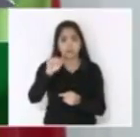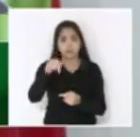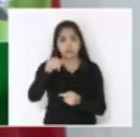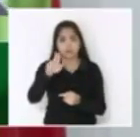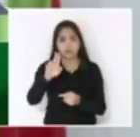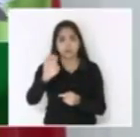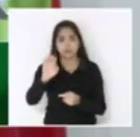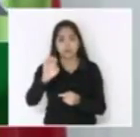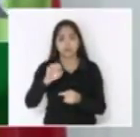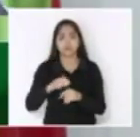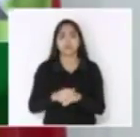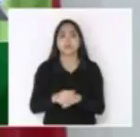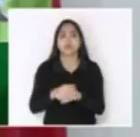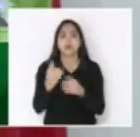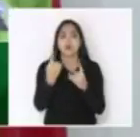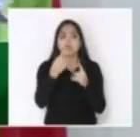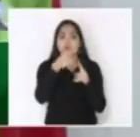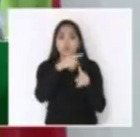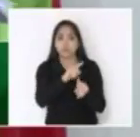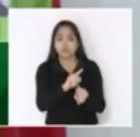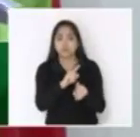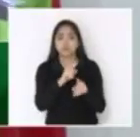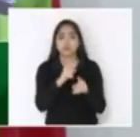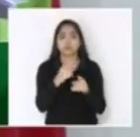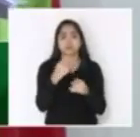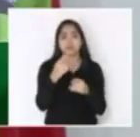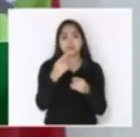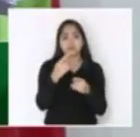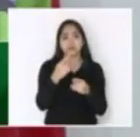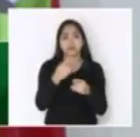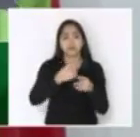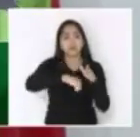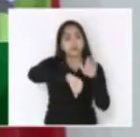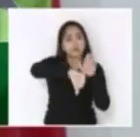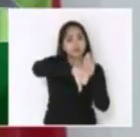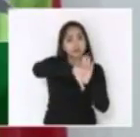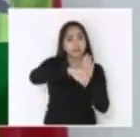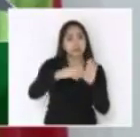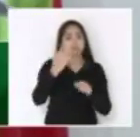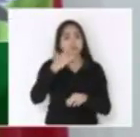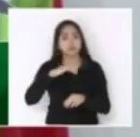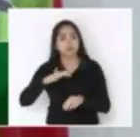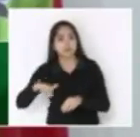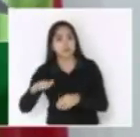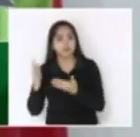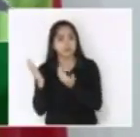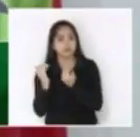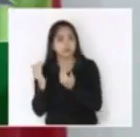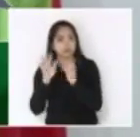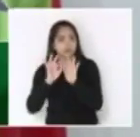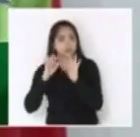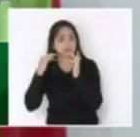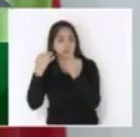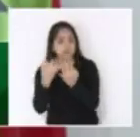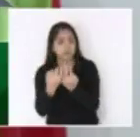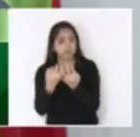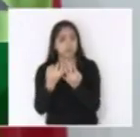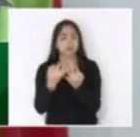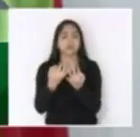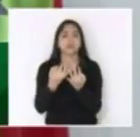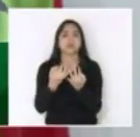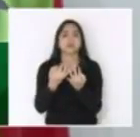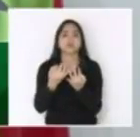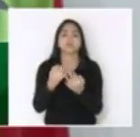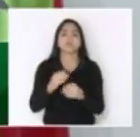das crianças, adolescentes e da família. Postura parecida tiveram as forças